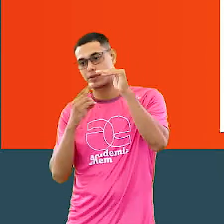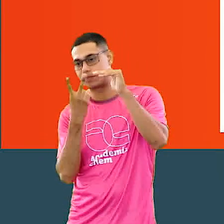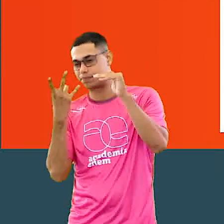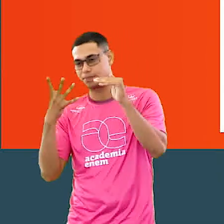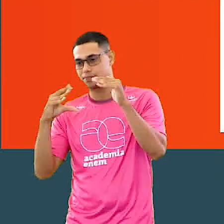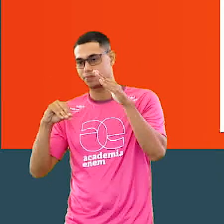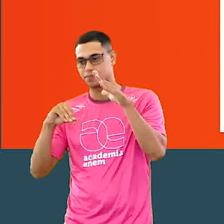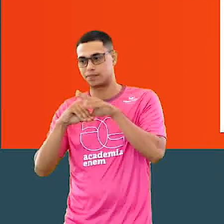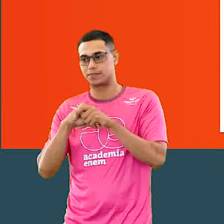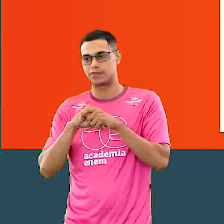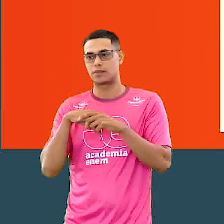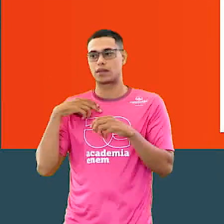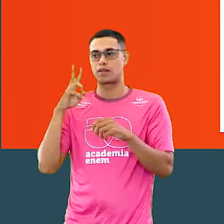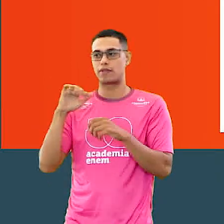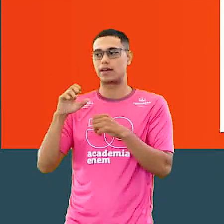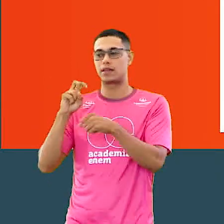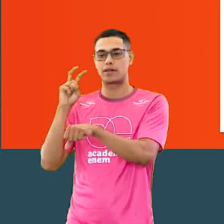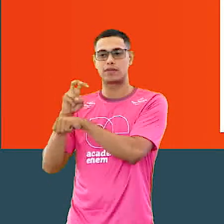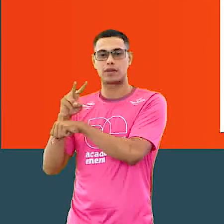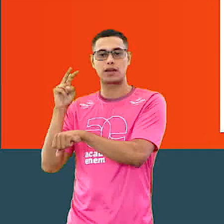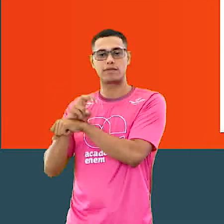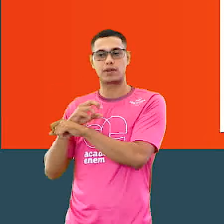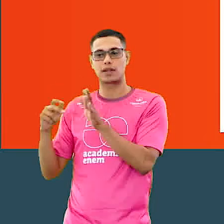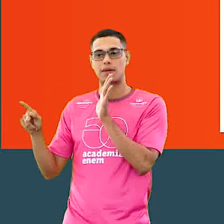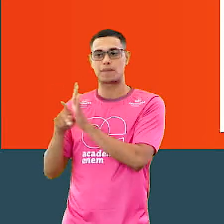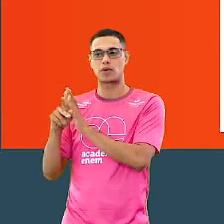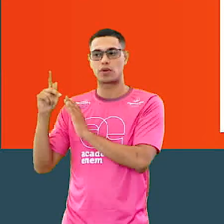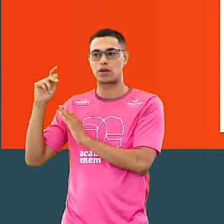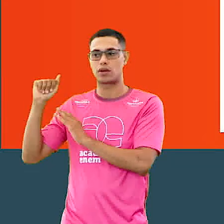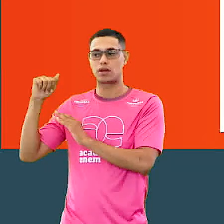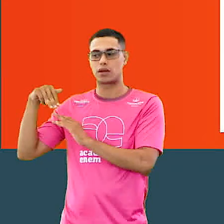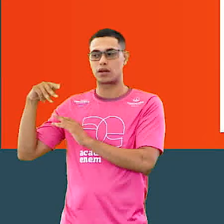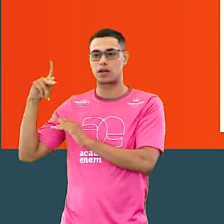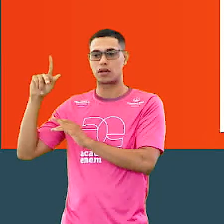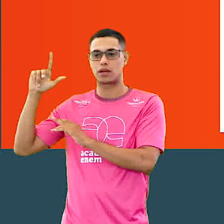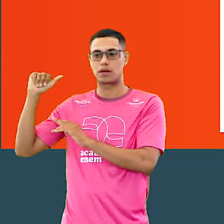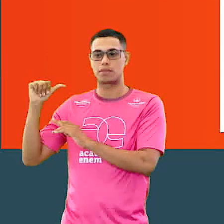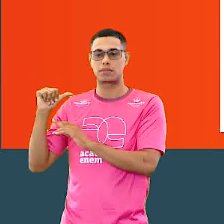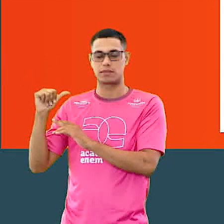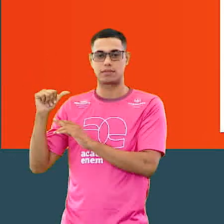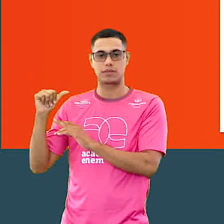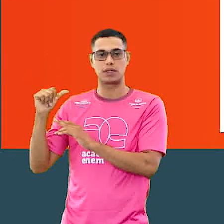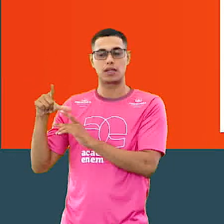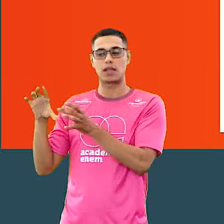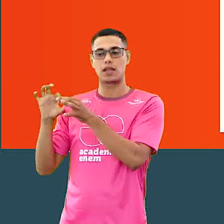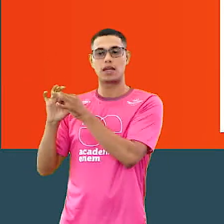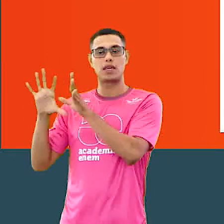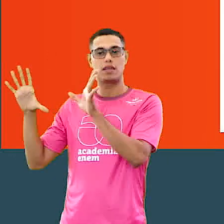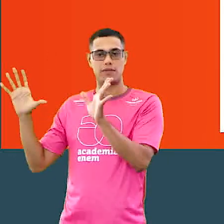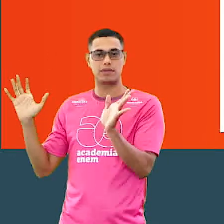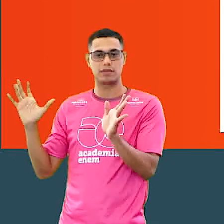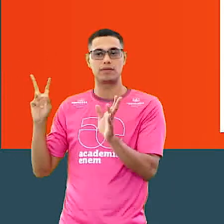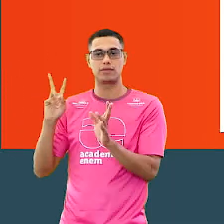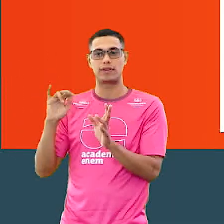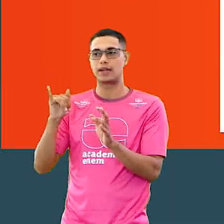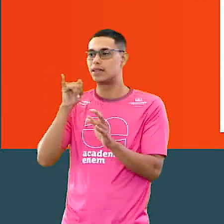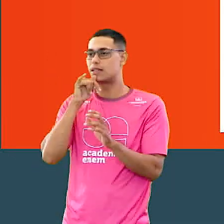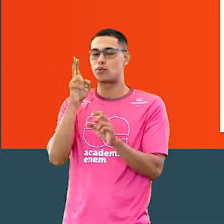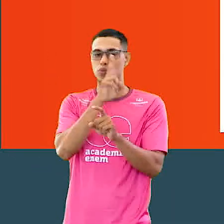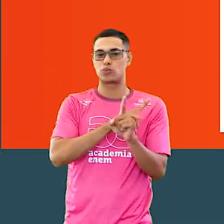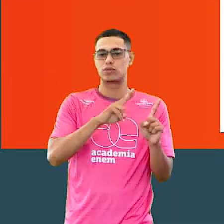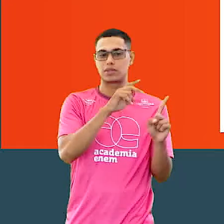concorrência, você vai pegar uma vaga da ampla concorrência. Você não vai usar a vaga dos